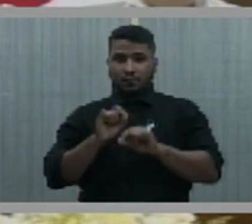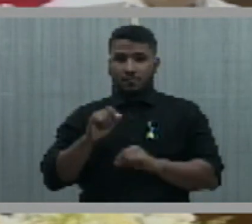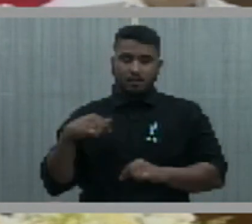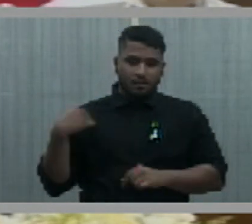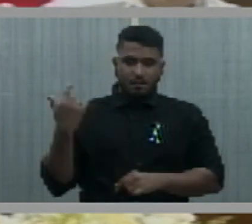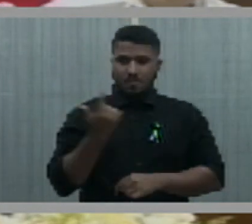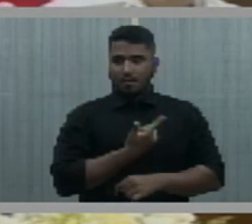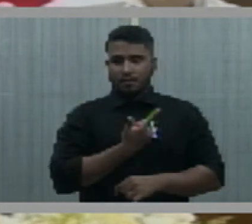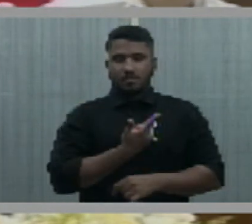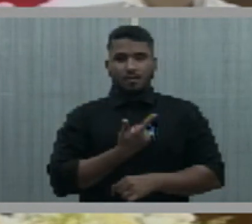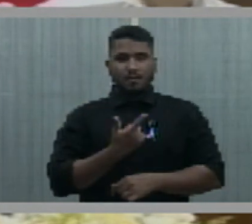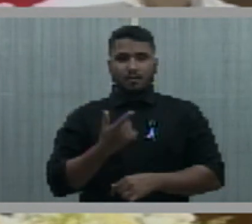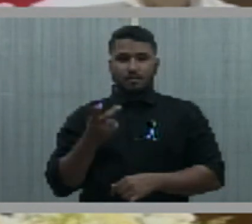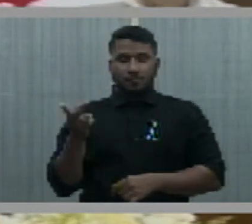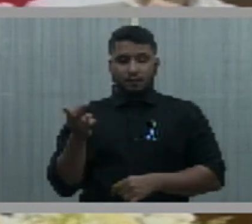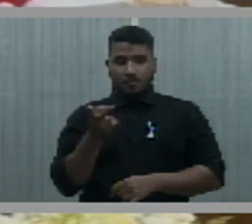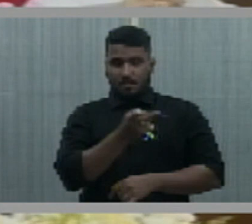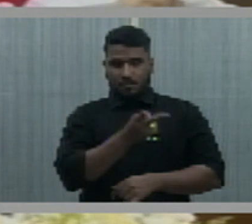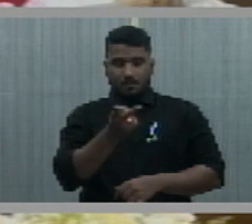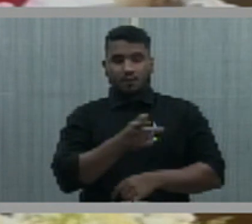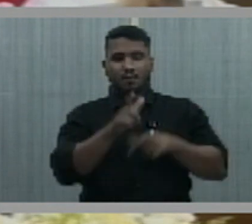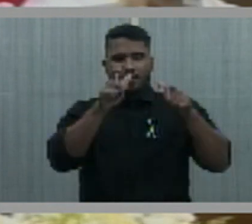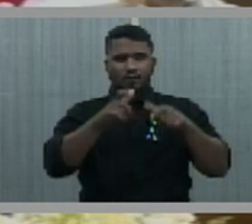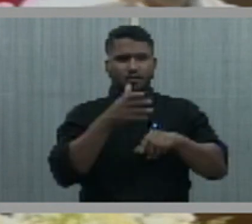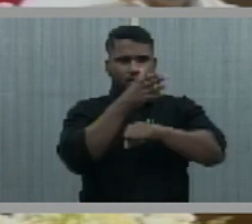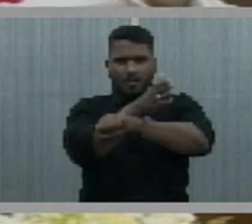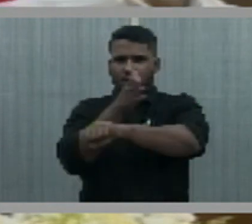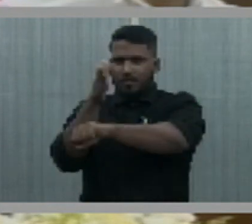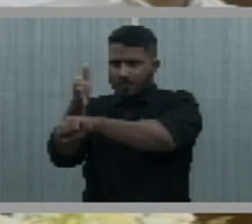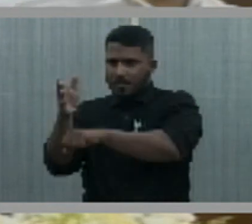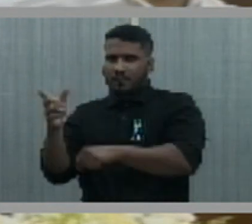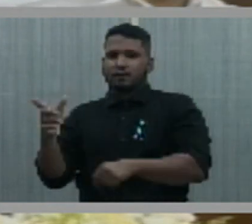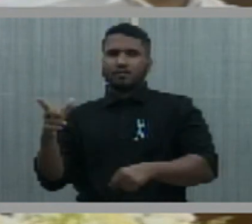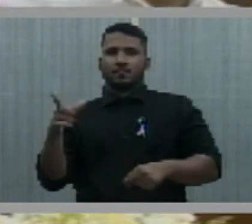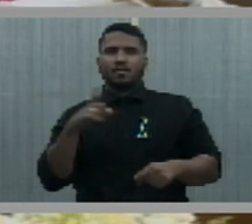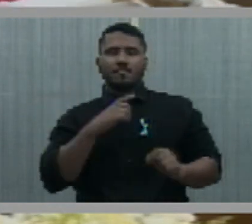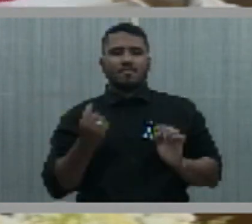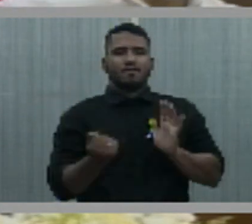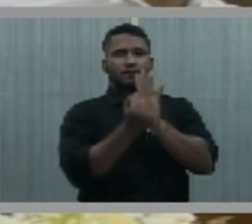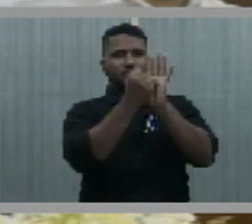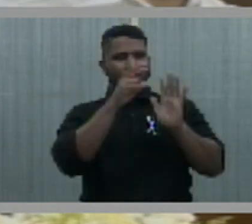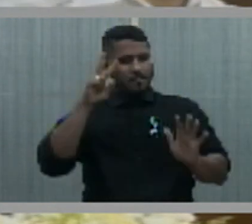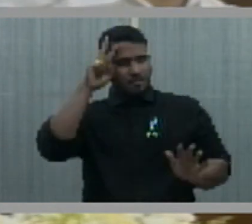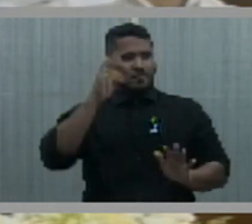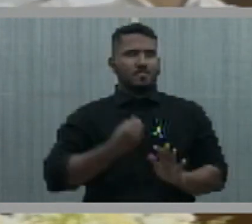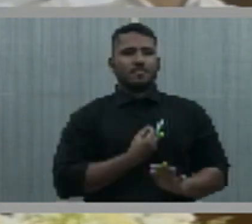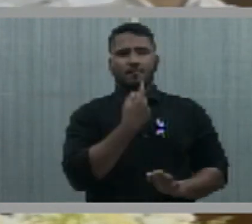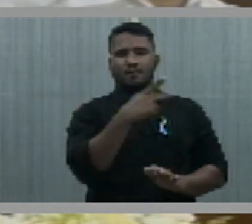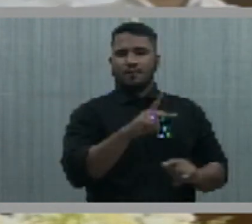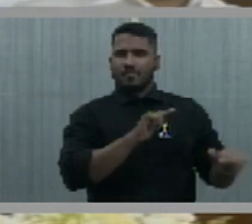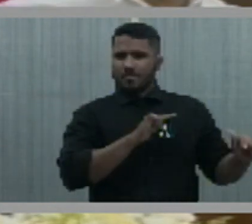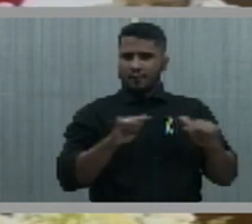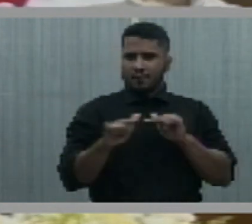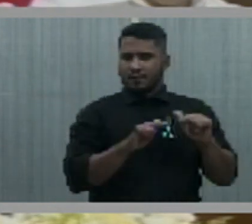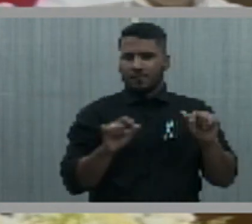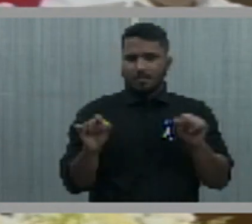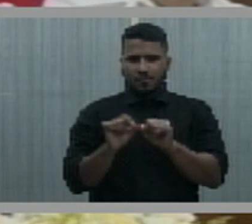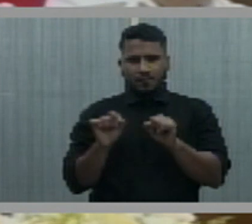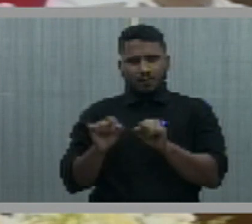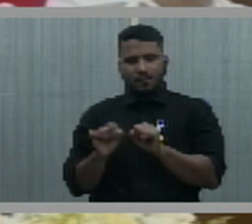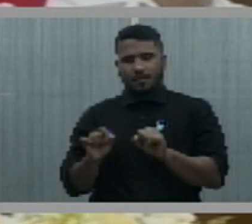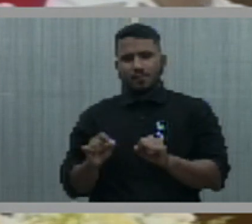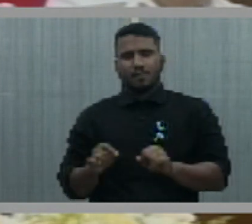nossos homenageados, por onde passam, deixam as suas marcas através dos trabalhos